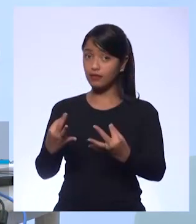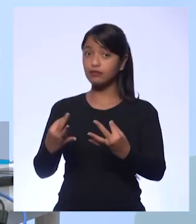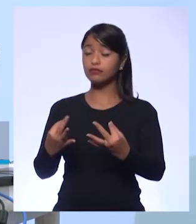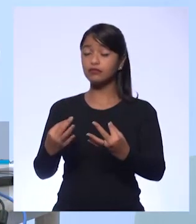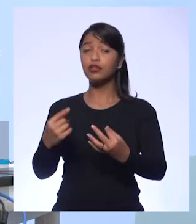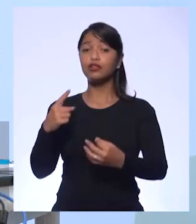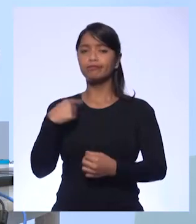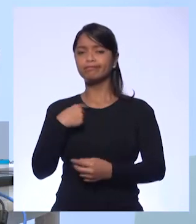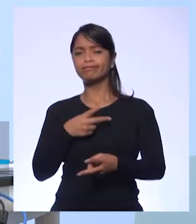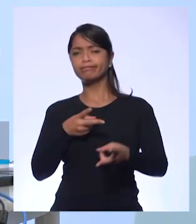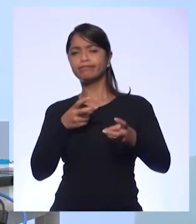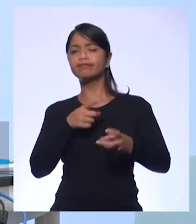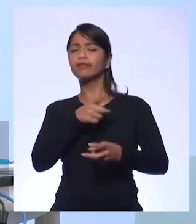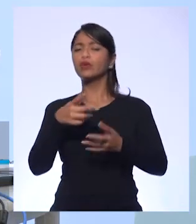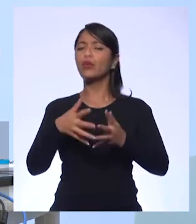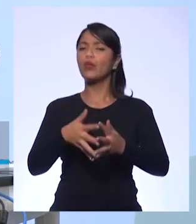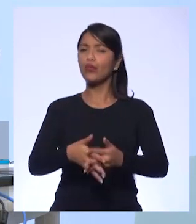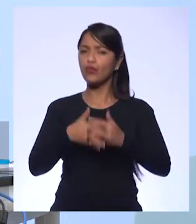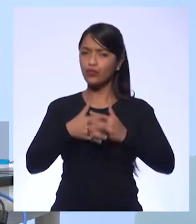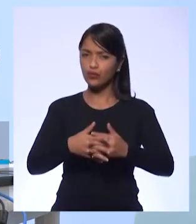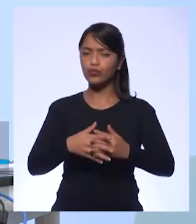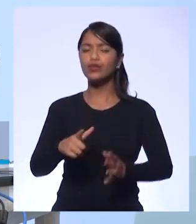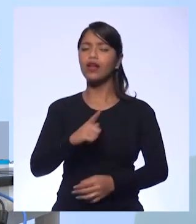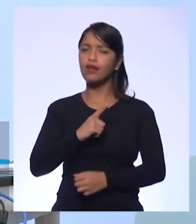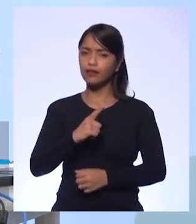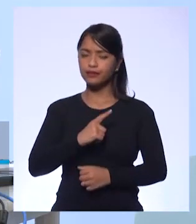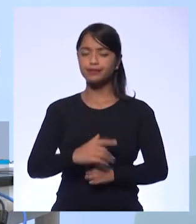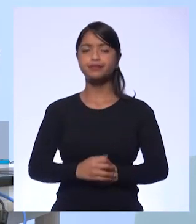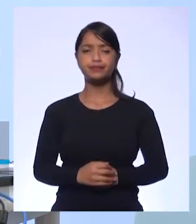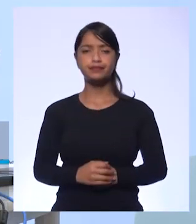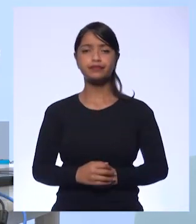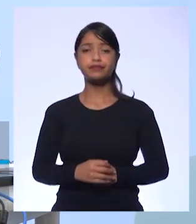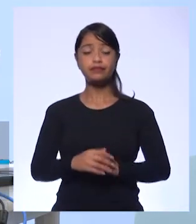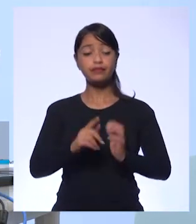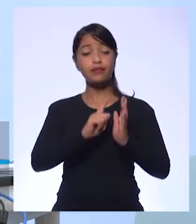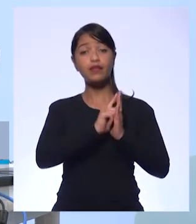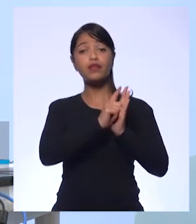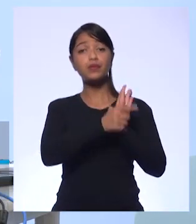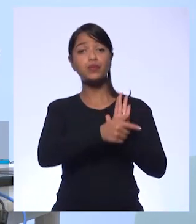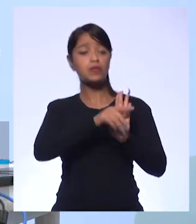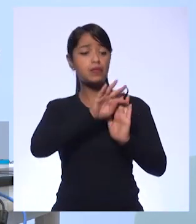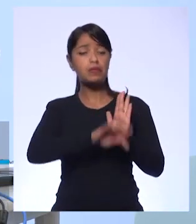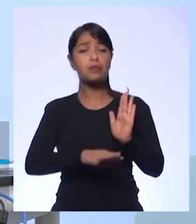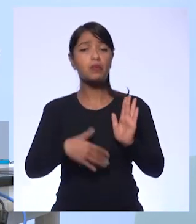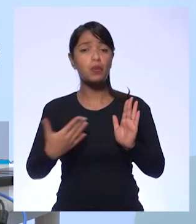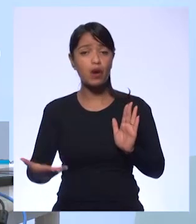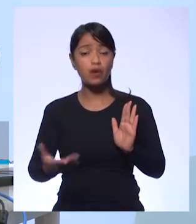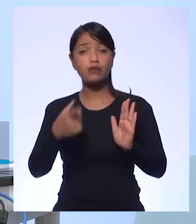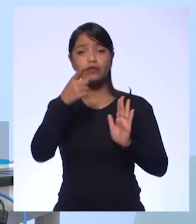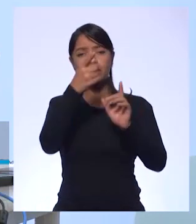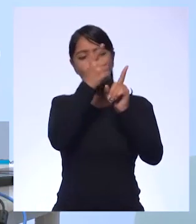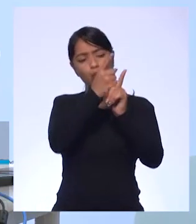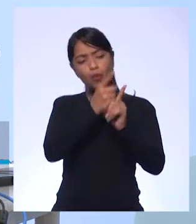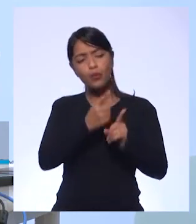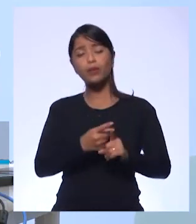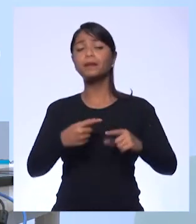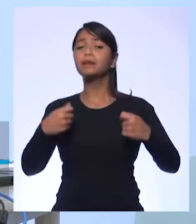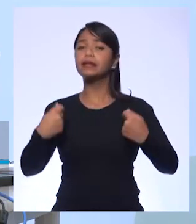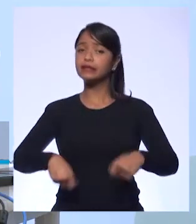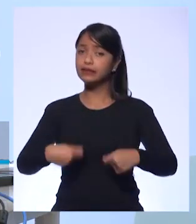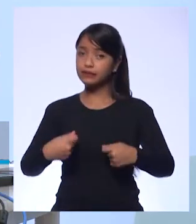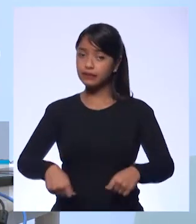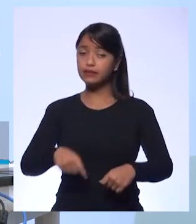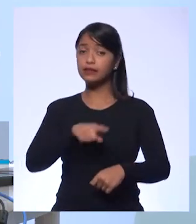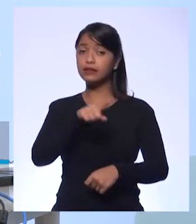estão se confundindo um pouquinho. E a gente tem que conseguir identificar os gêneros textuais para ir caminhando aí, né?